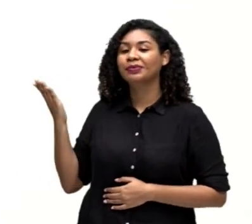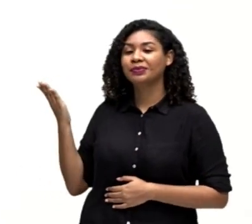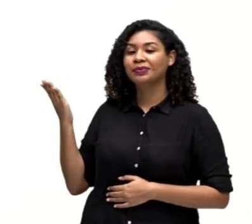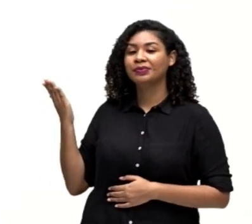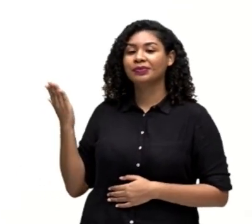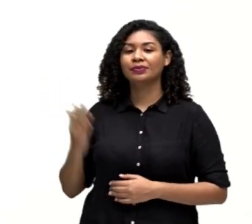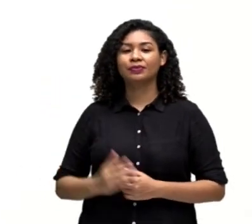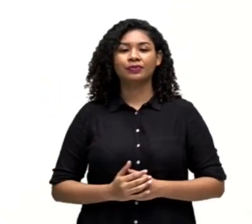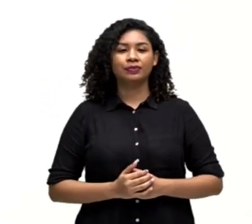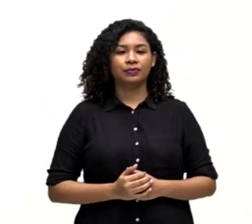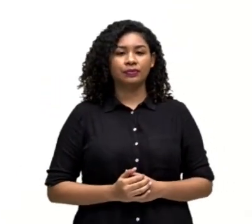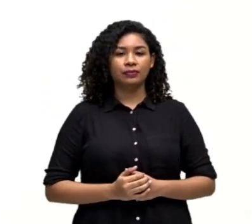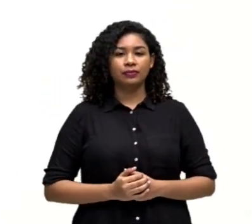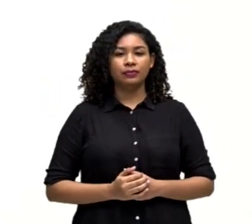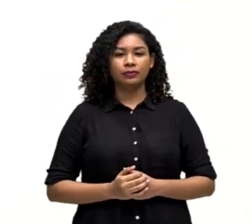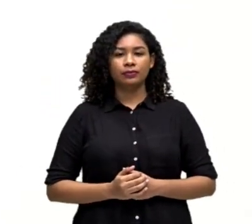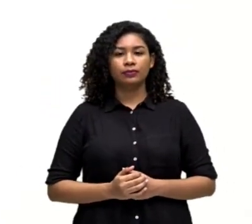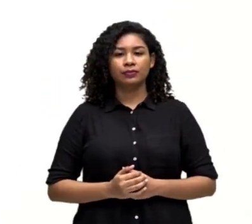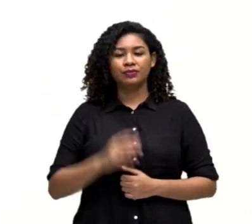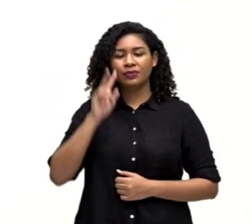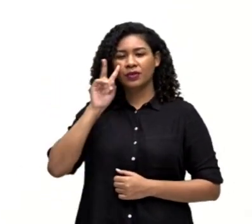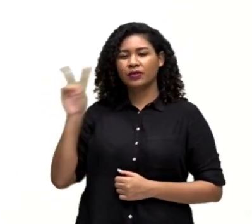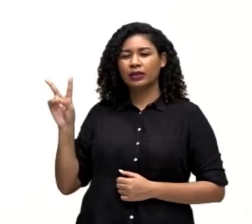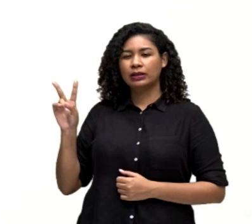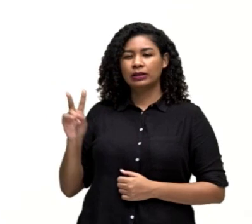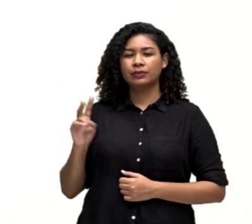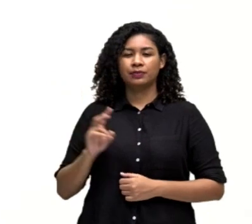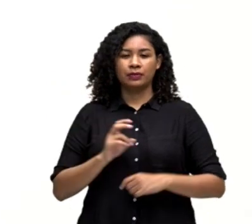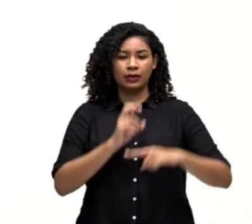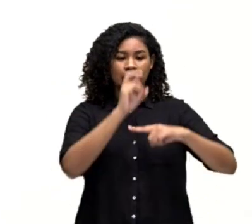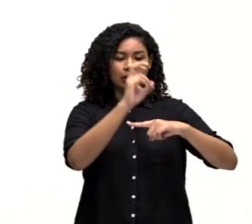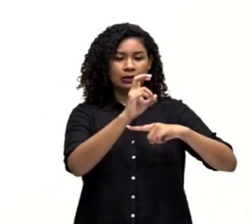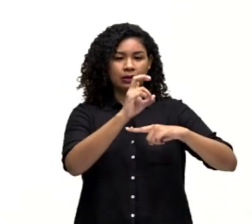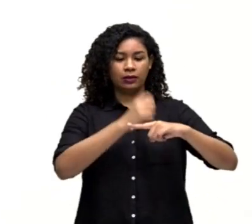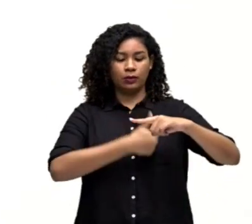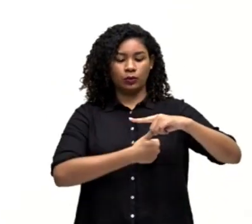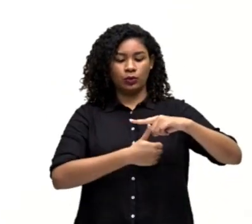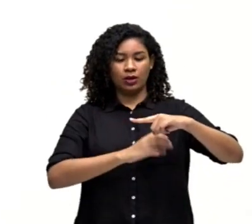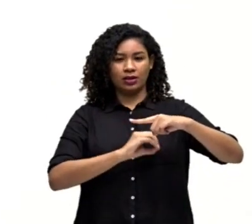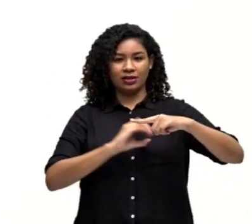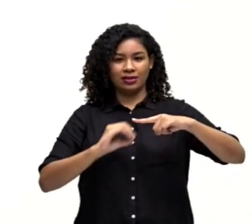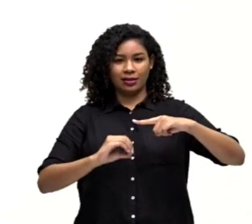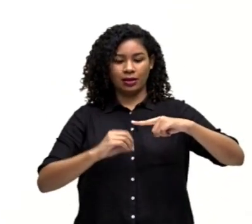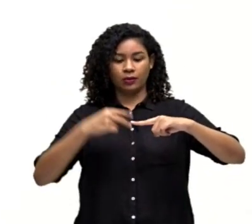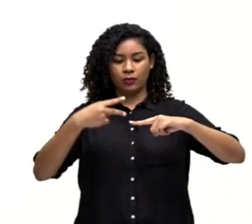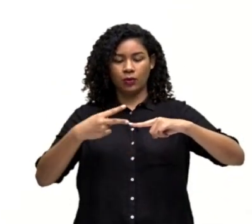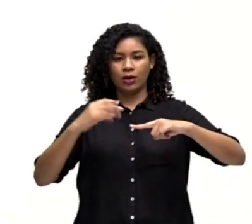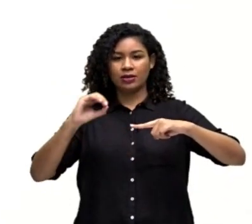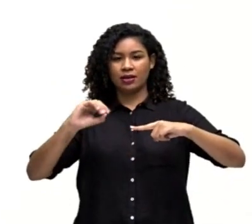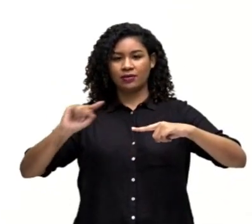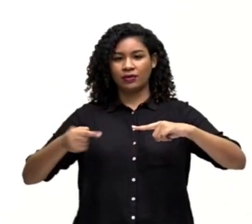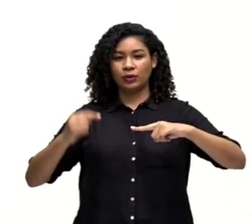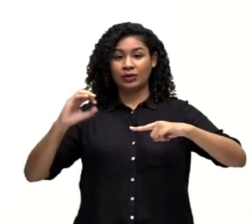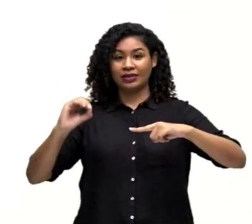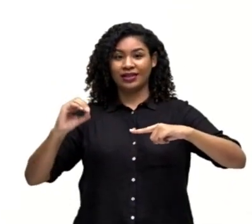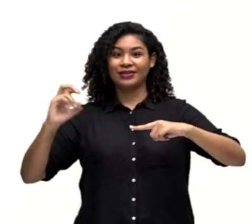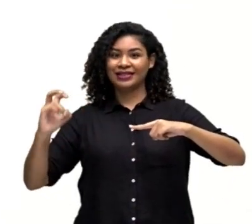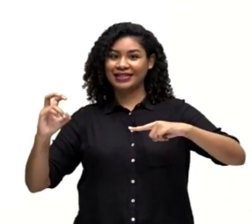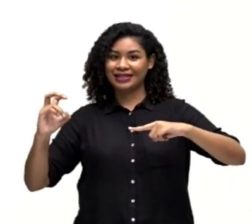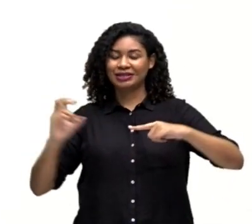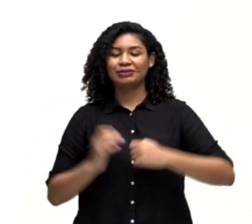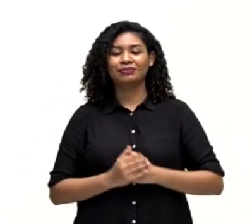temos 5 centésimos. Bem, pela mesma ideia que eu acabei de falar, reparem que o